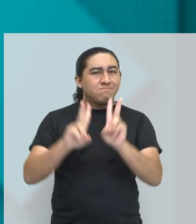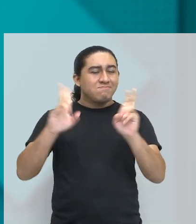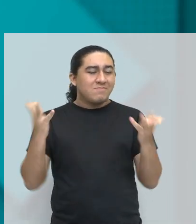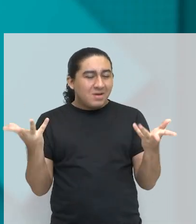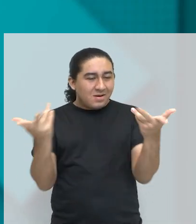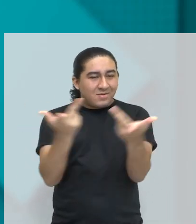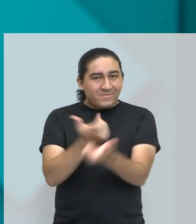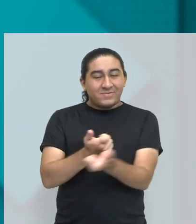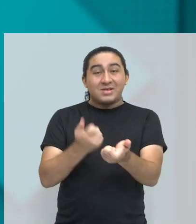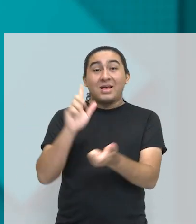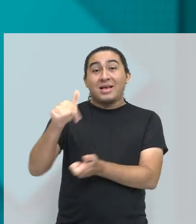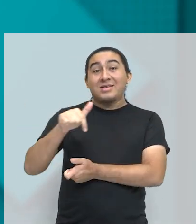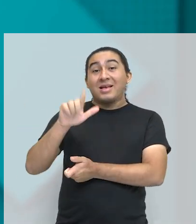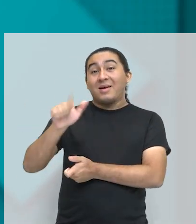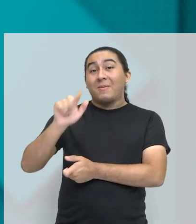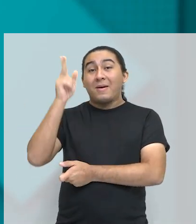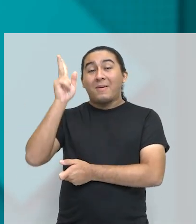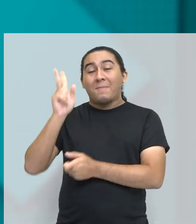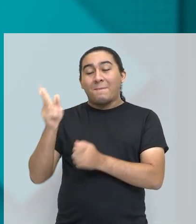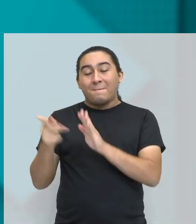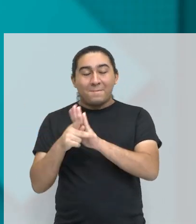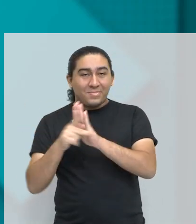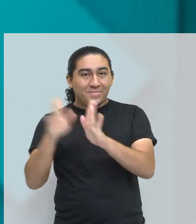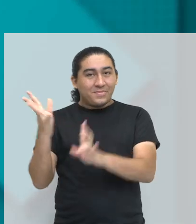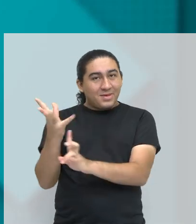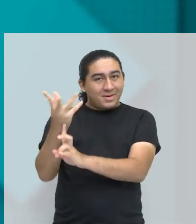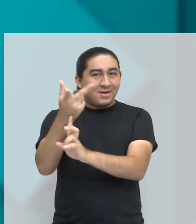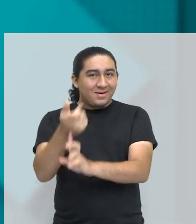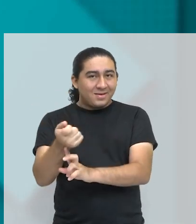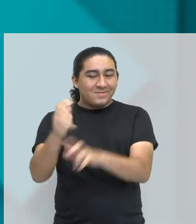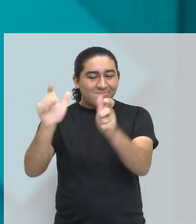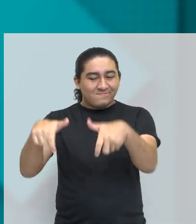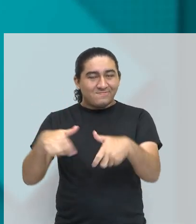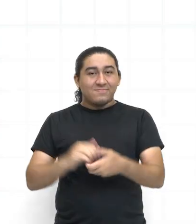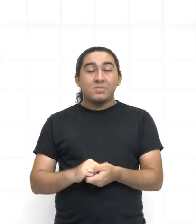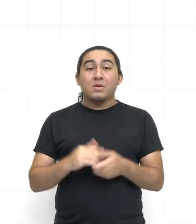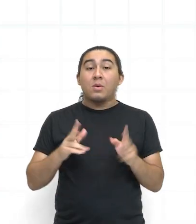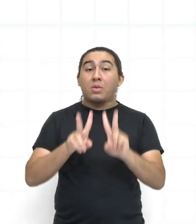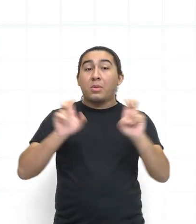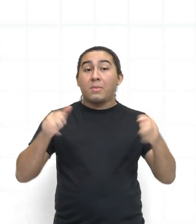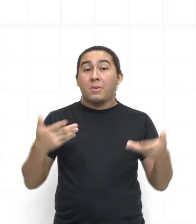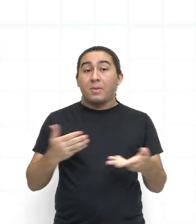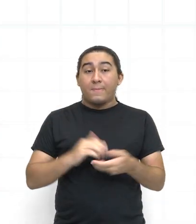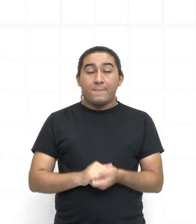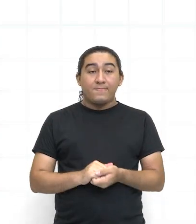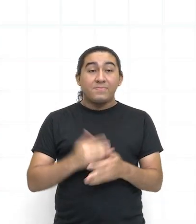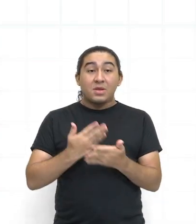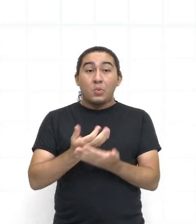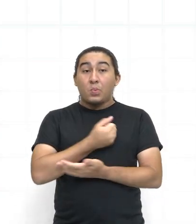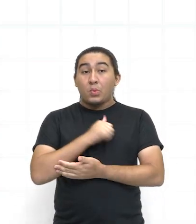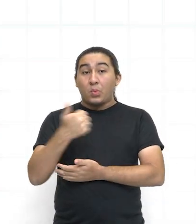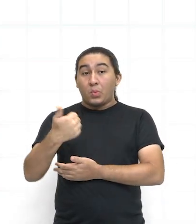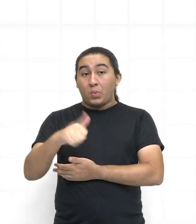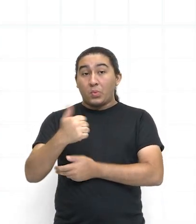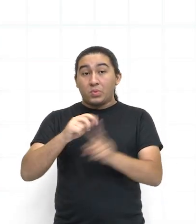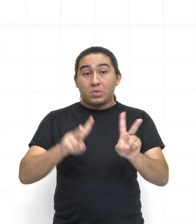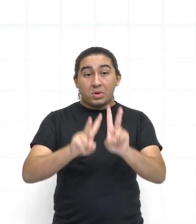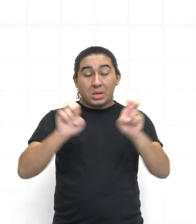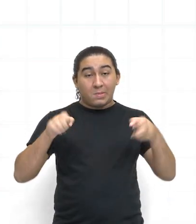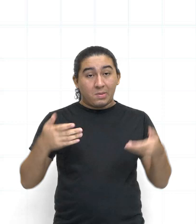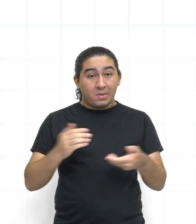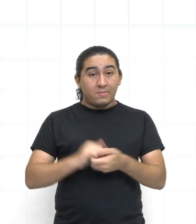trajetória do mundo que envolve a arte. Então, vamos ver o que nós temos para a aula de hoje? Aula 11, objeto